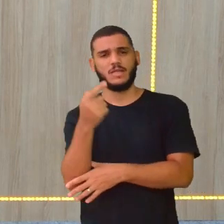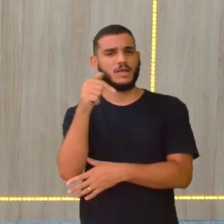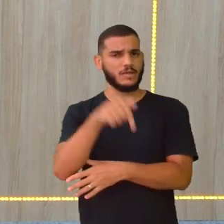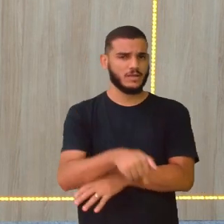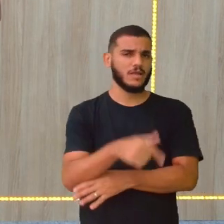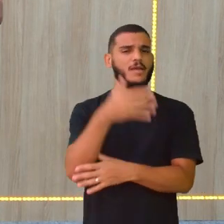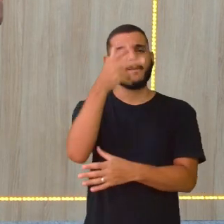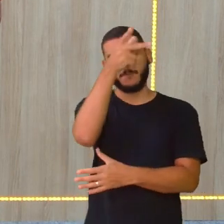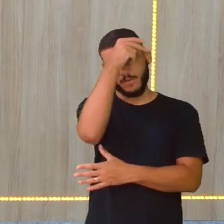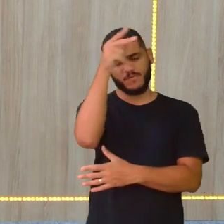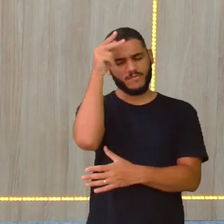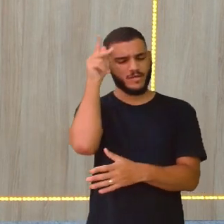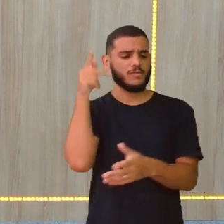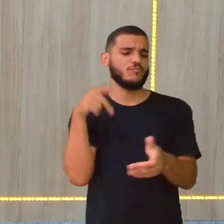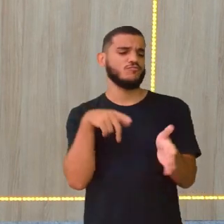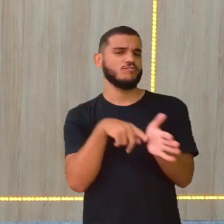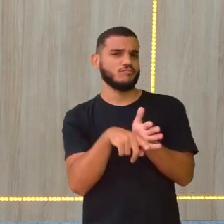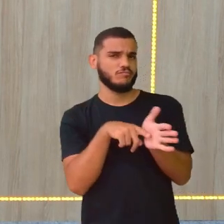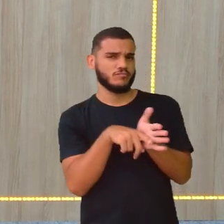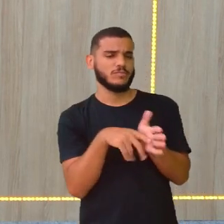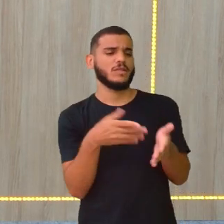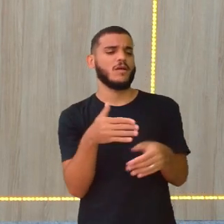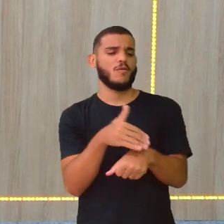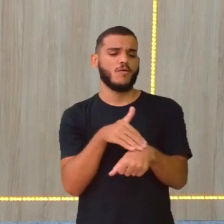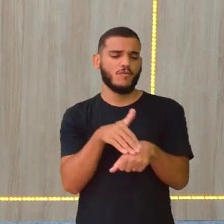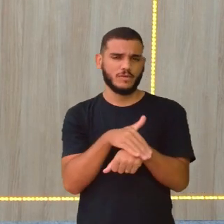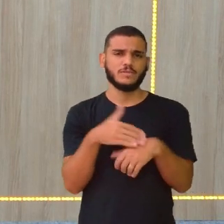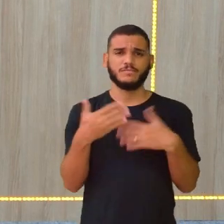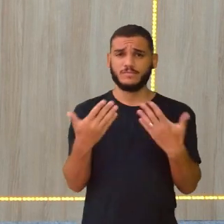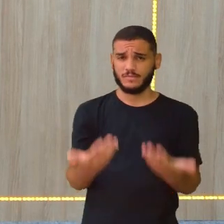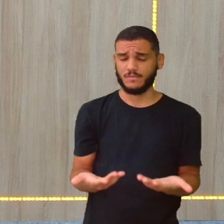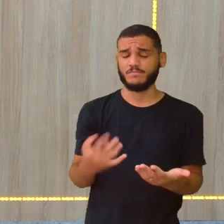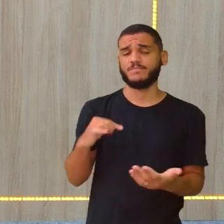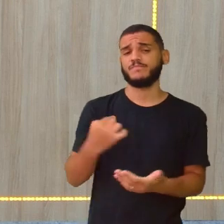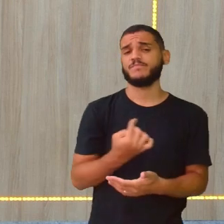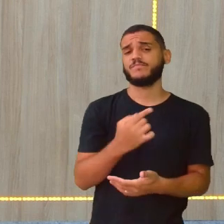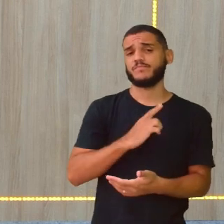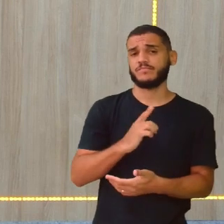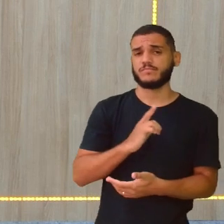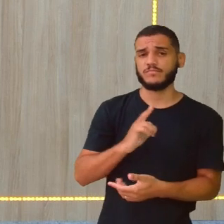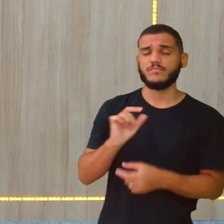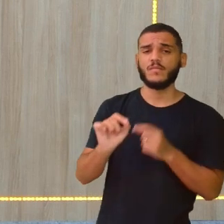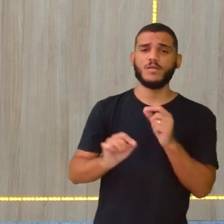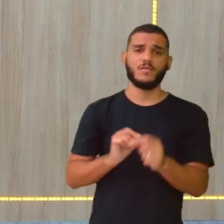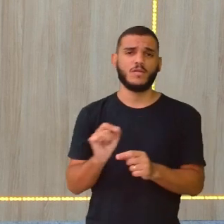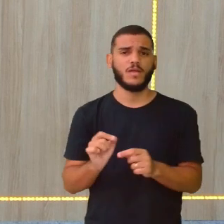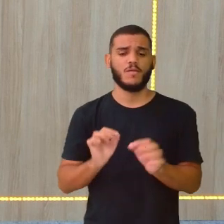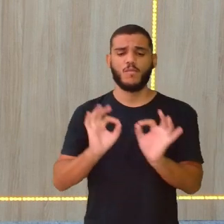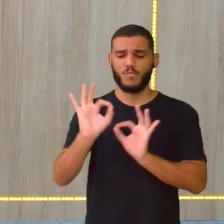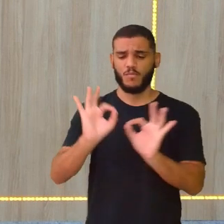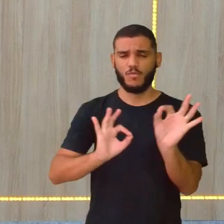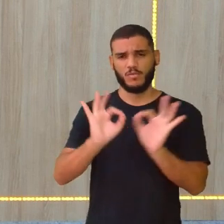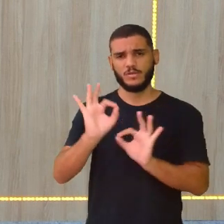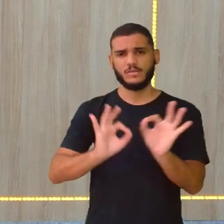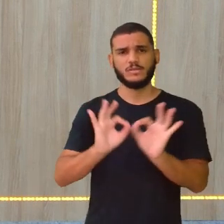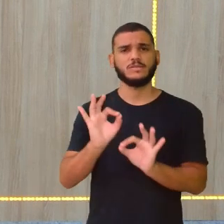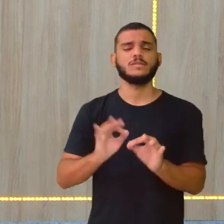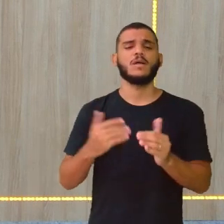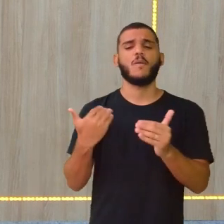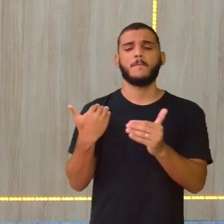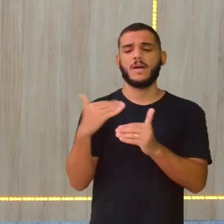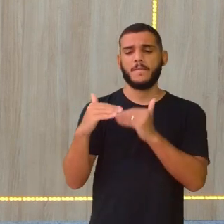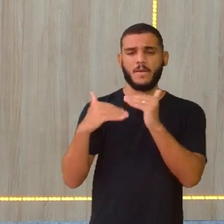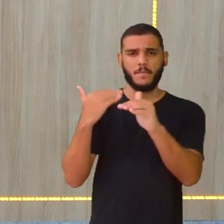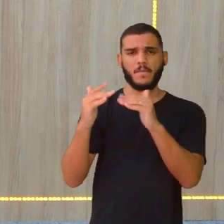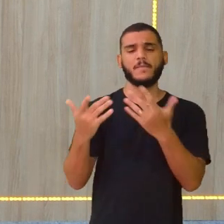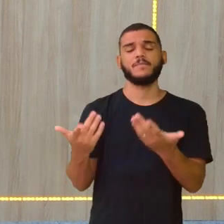prefeito da nossa cidade. Então, minha gente, nós temos aqui uma posição de hierarquia. E os